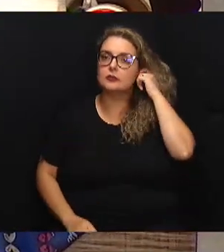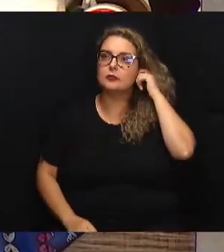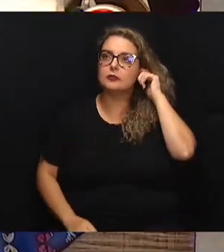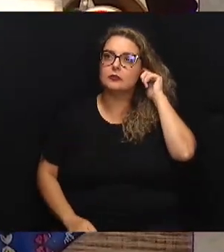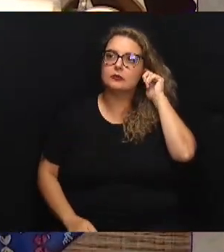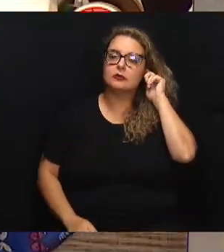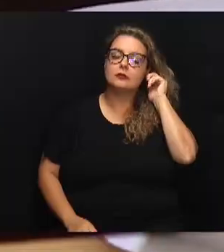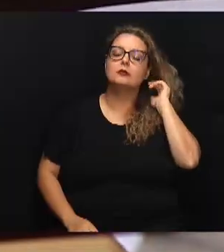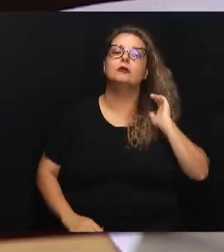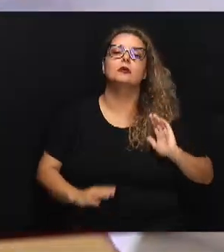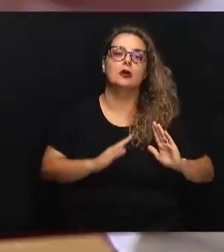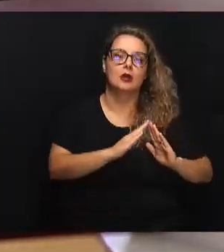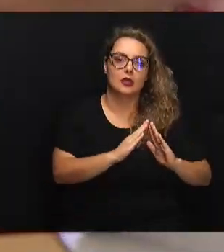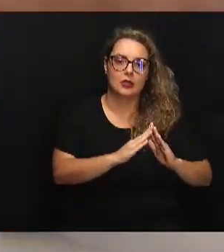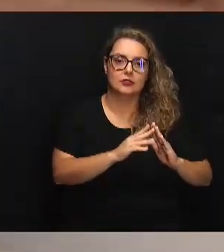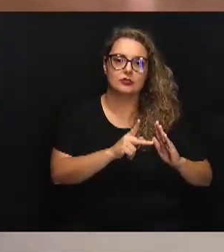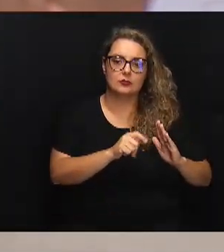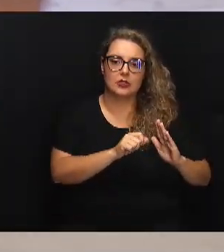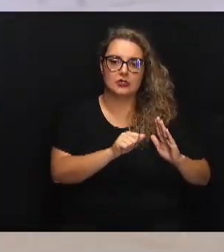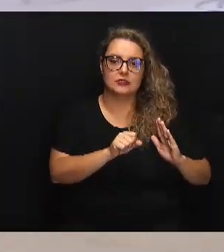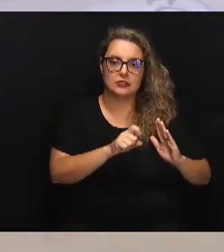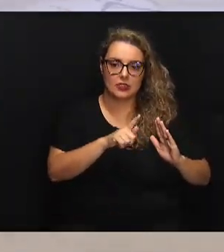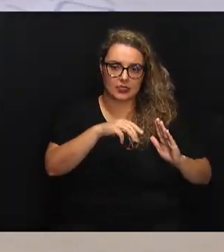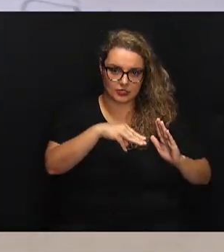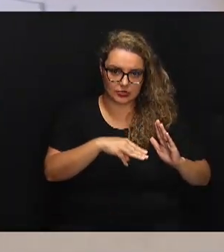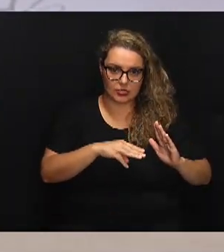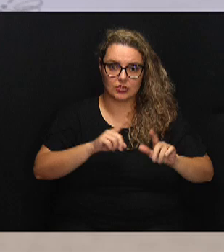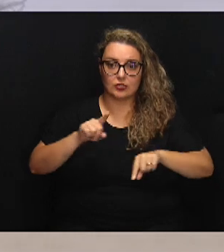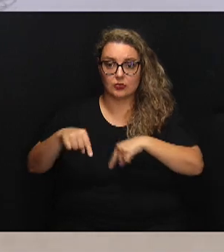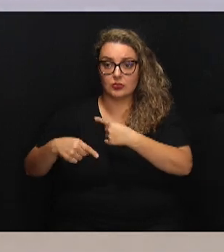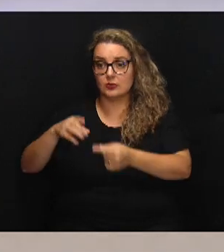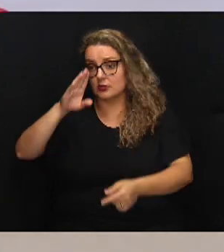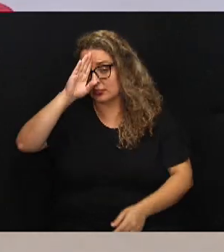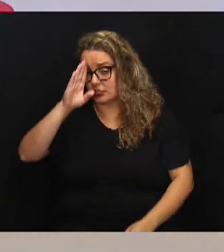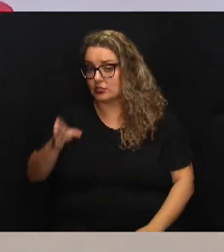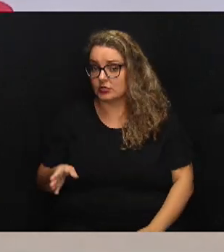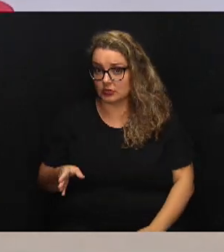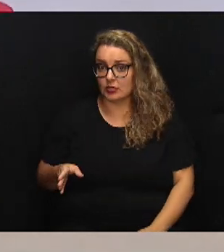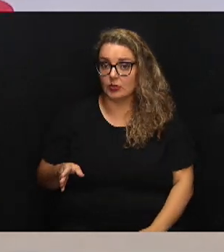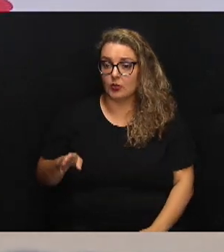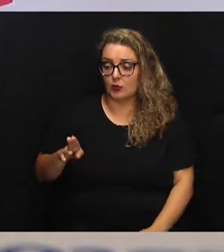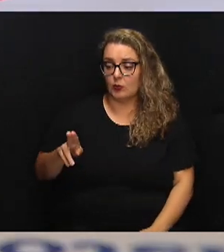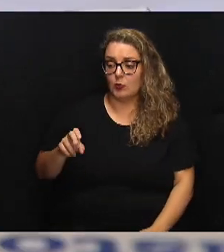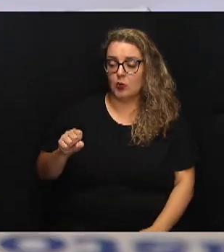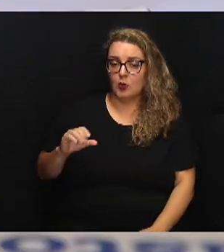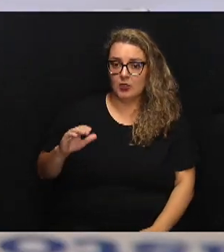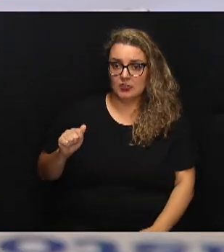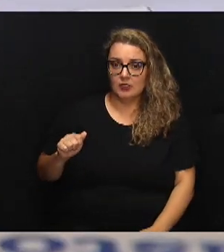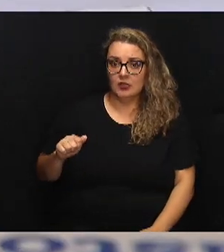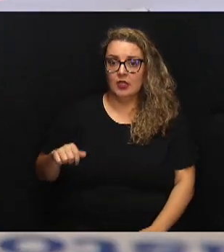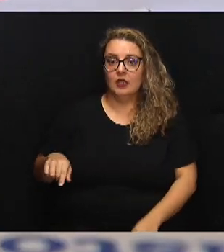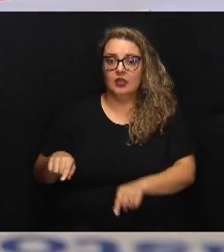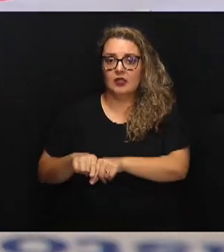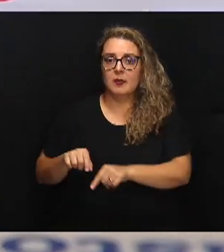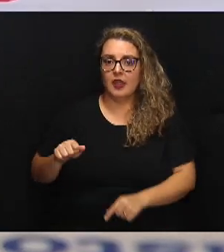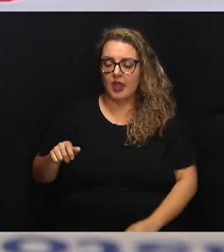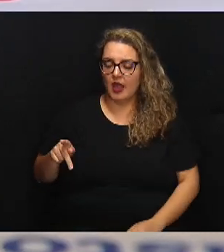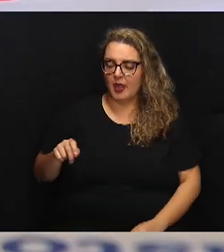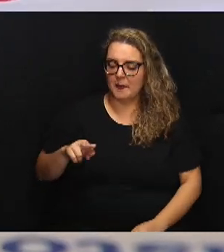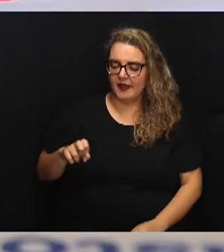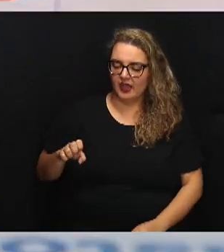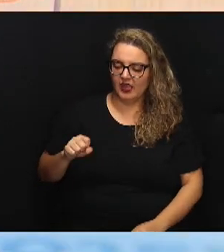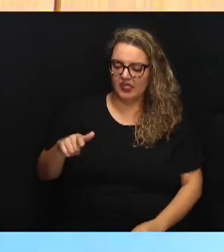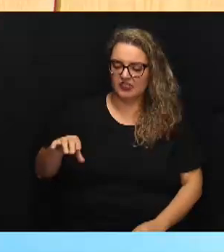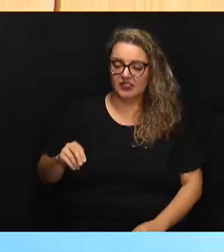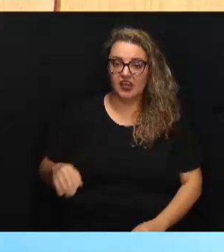de passagem, em outros elas vêm diretamente, né, como busca e apreensão, e chegam aqui, e a